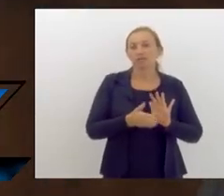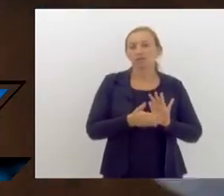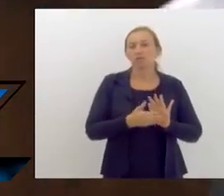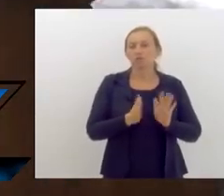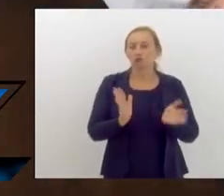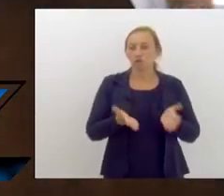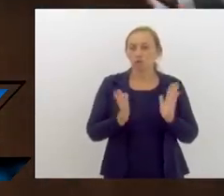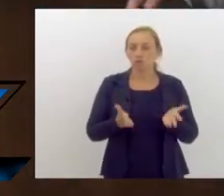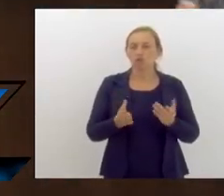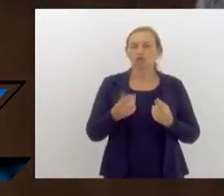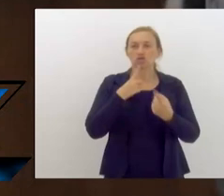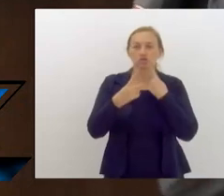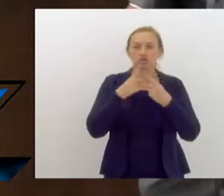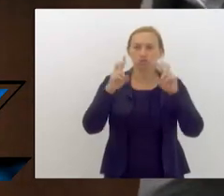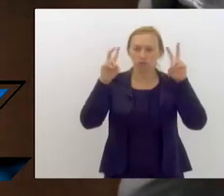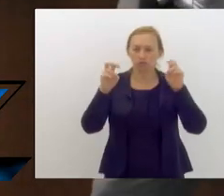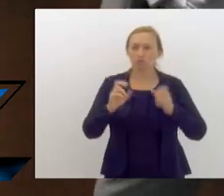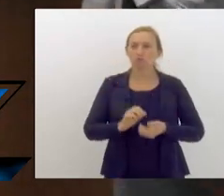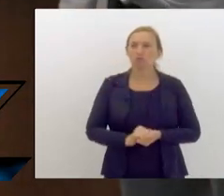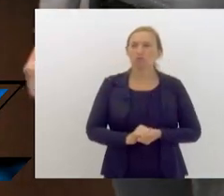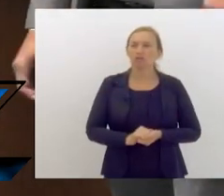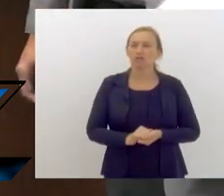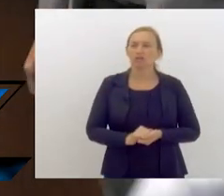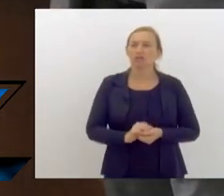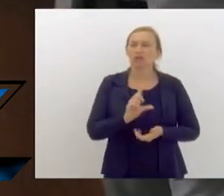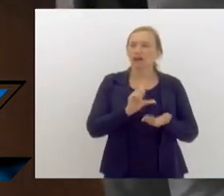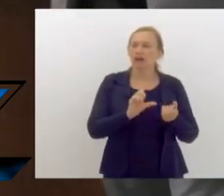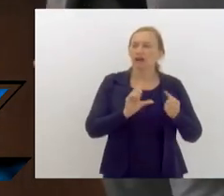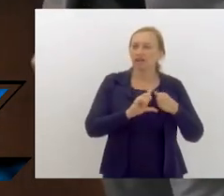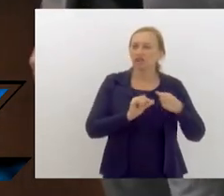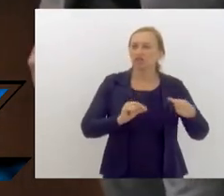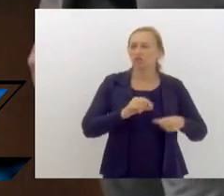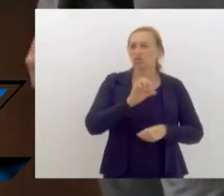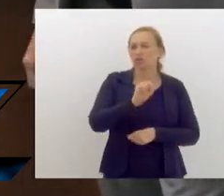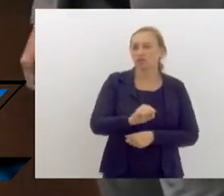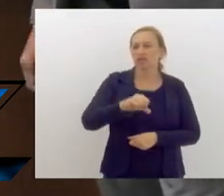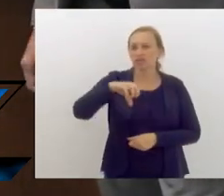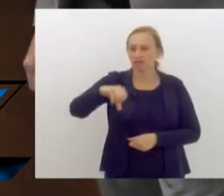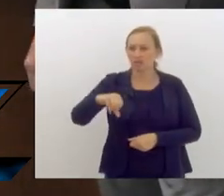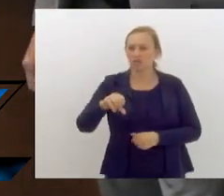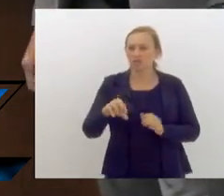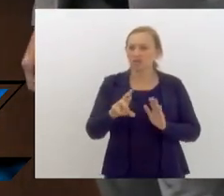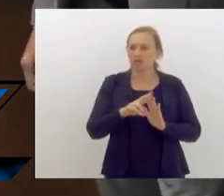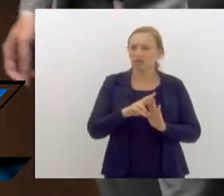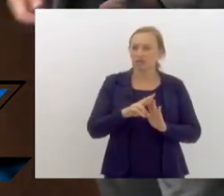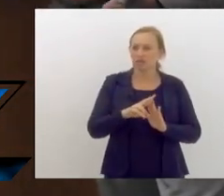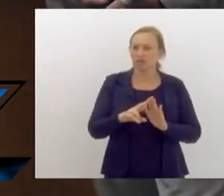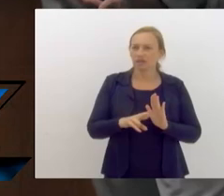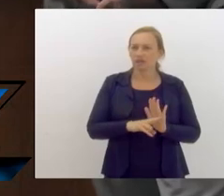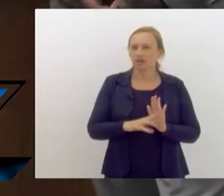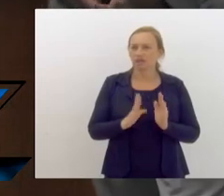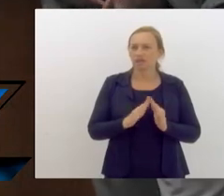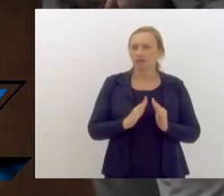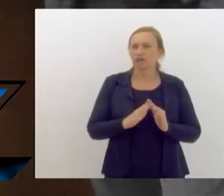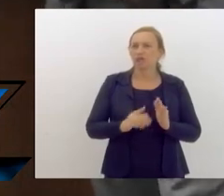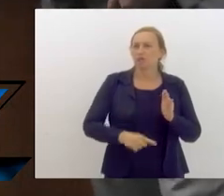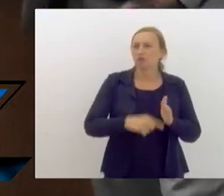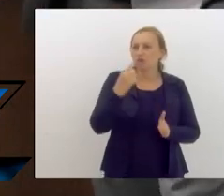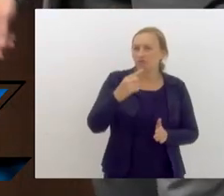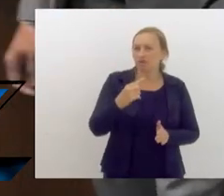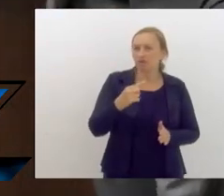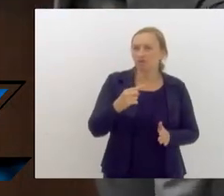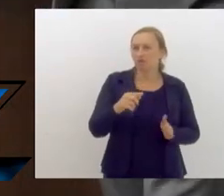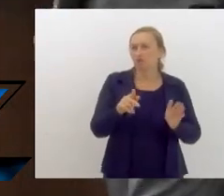nós discutimos uma questão que tá no artigo 89 do Regimento dizendo que uma vez que o projeto